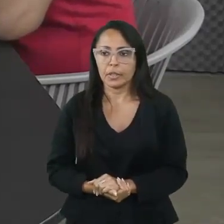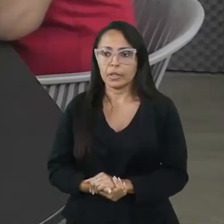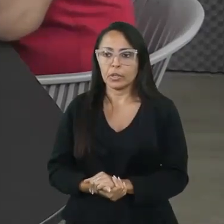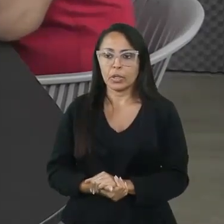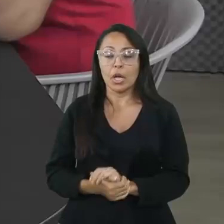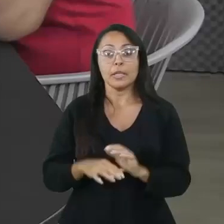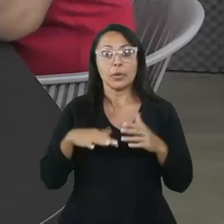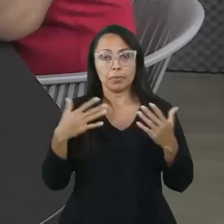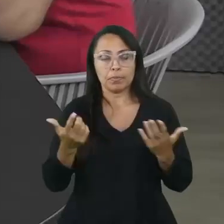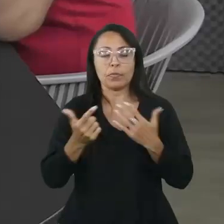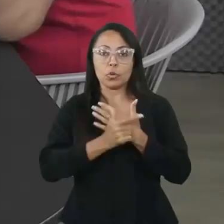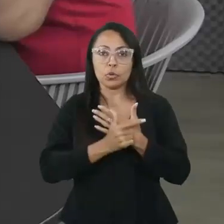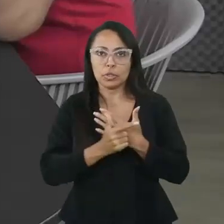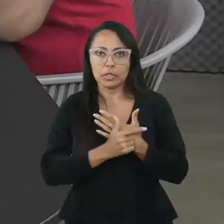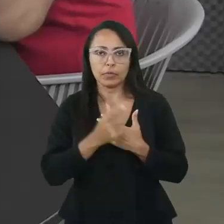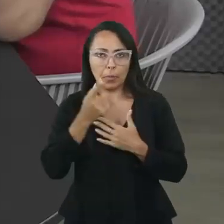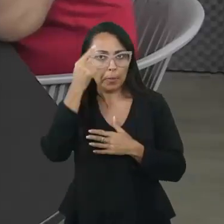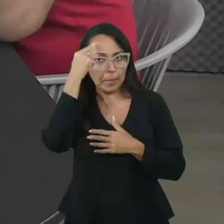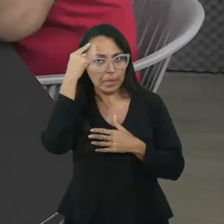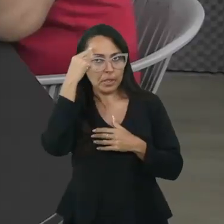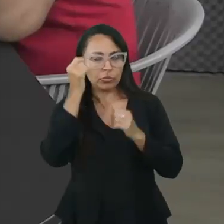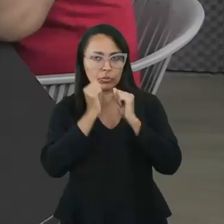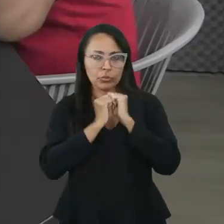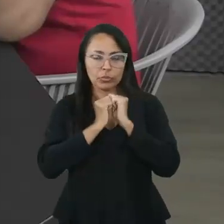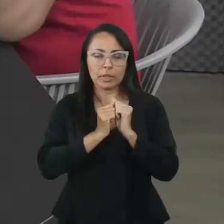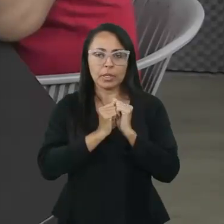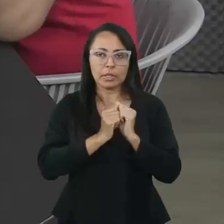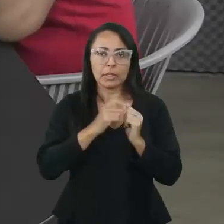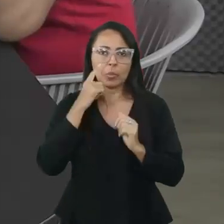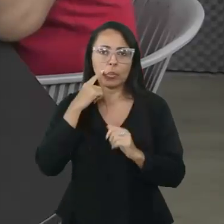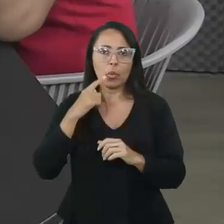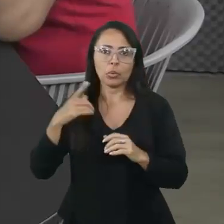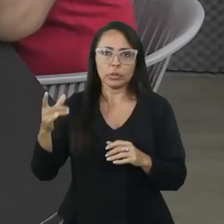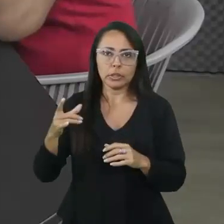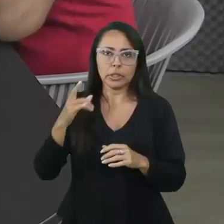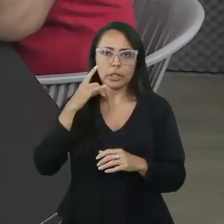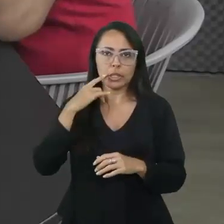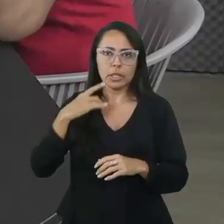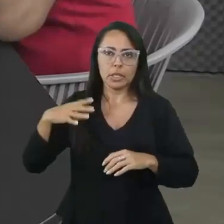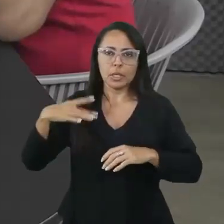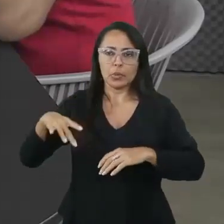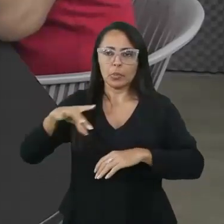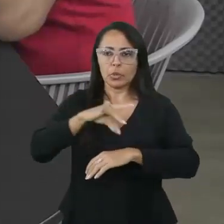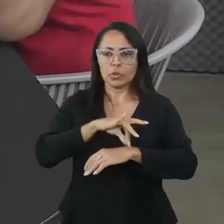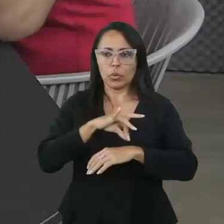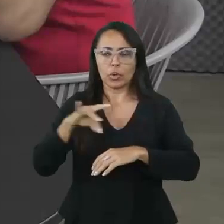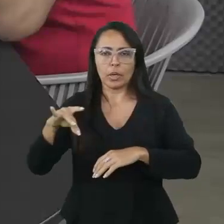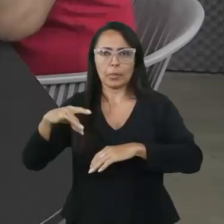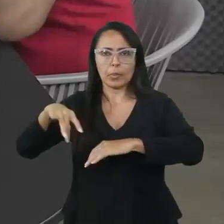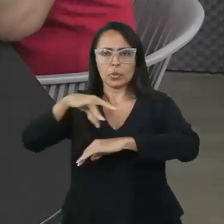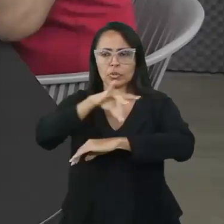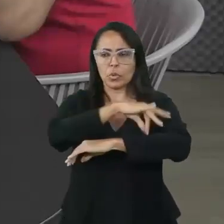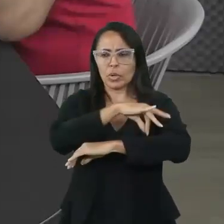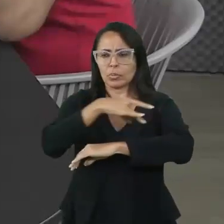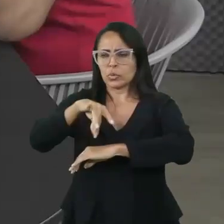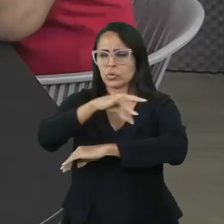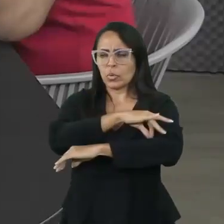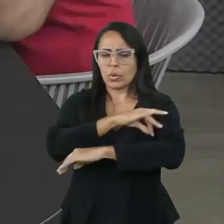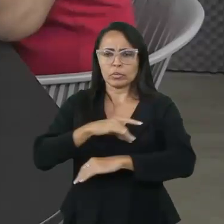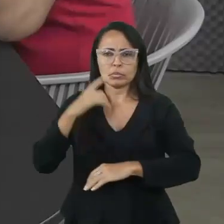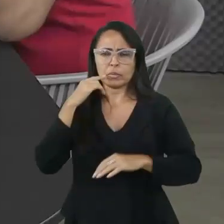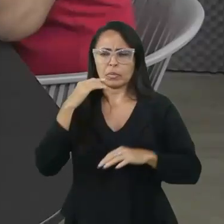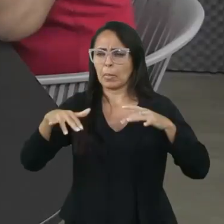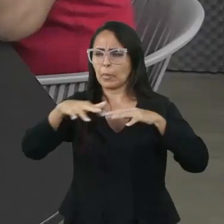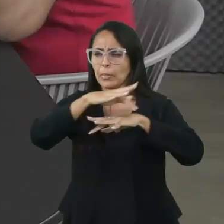Aí funciona assim, vamos pensar aqui agora. A gente está aqui, tem um monte de muriçoca, que pra gente é muriçoca, né? A gente está espantando aqui muriçoca. Tem um monte aqui. Para a gente é